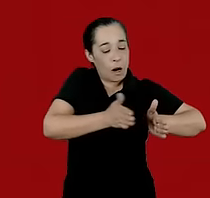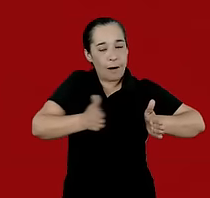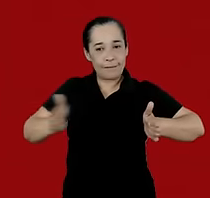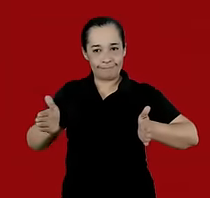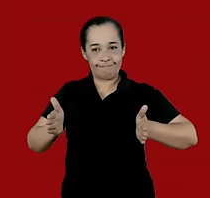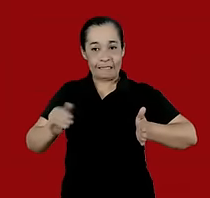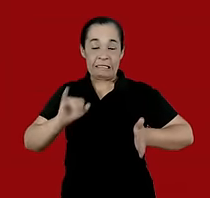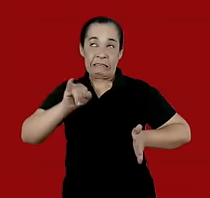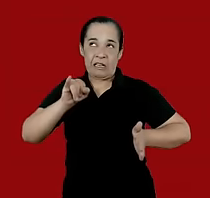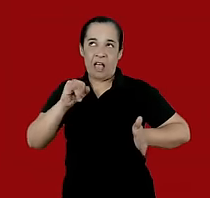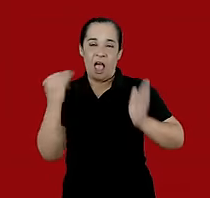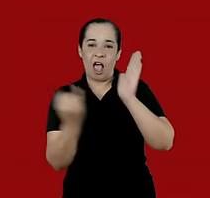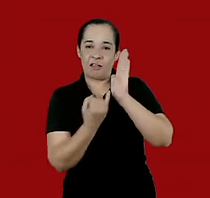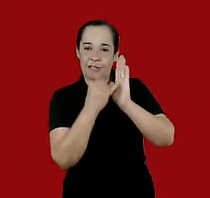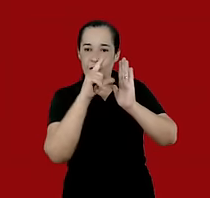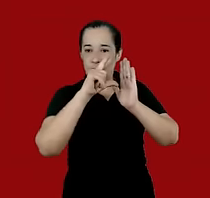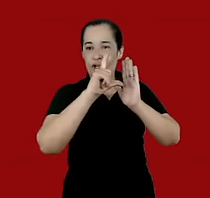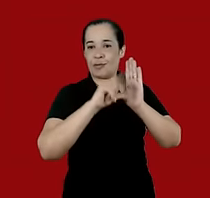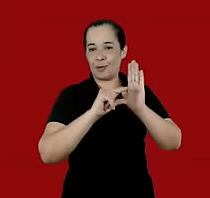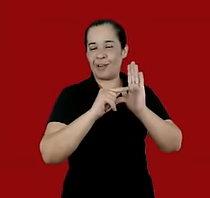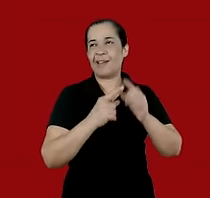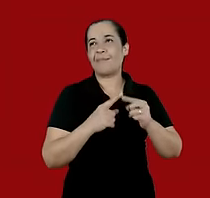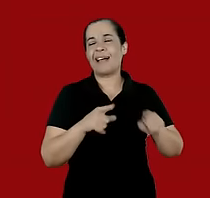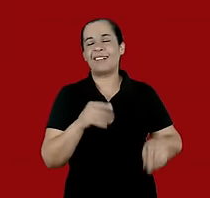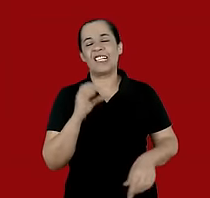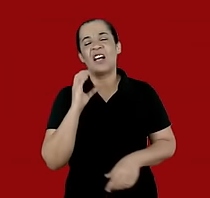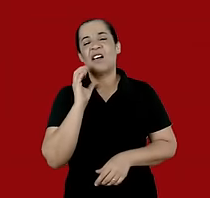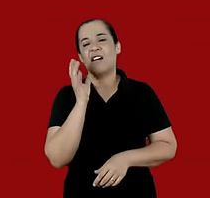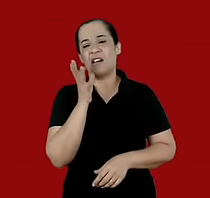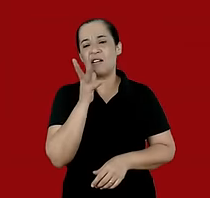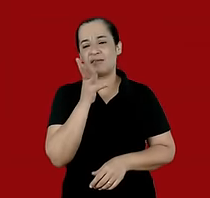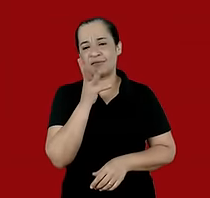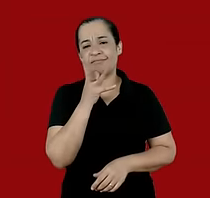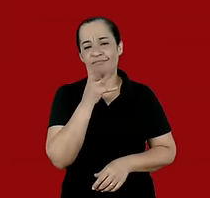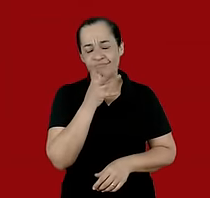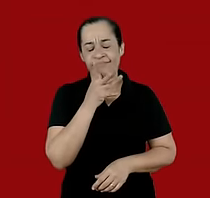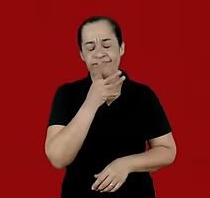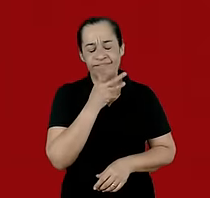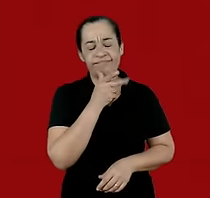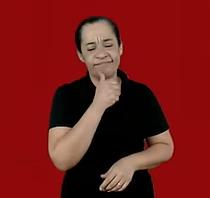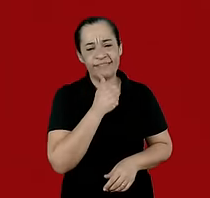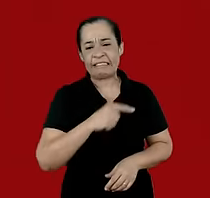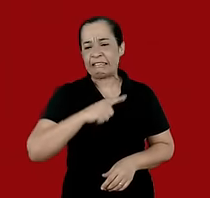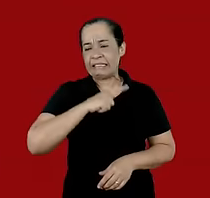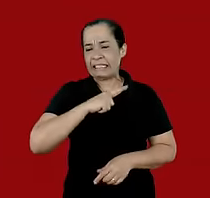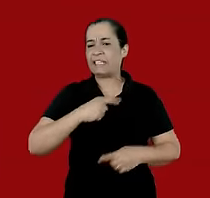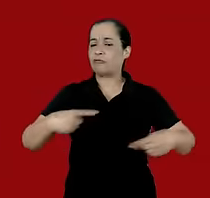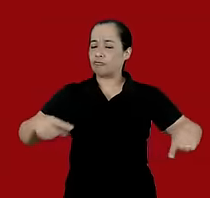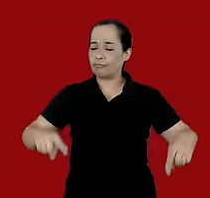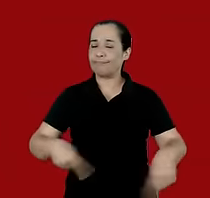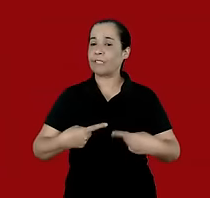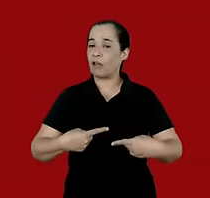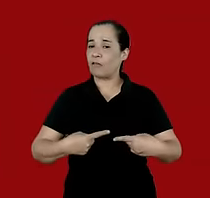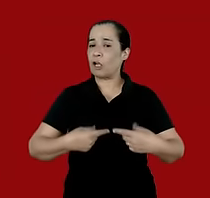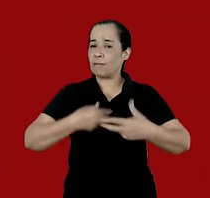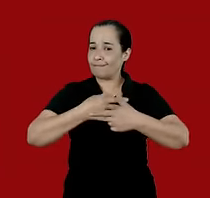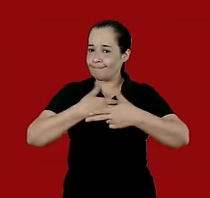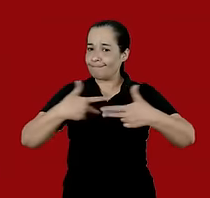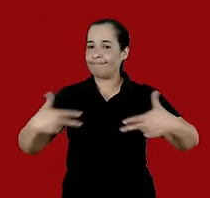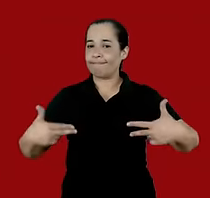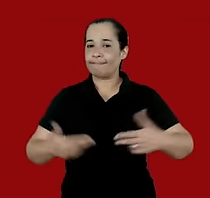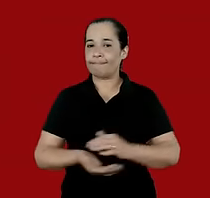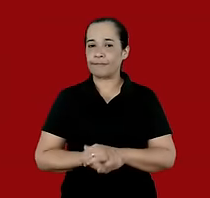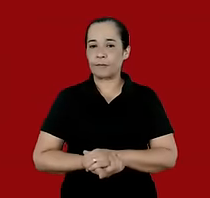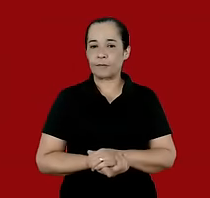tende a ser bastante lento e a gente mostra que ele tem ele tem ele tem muitos desafios né